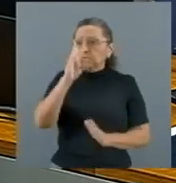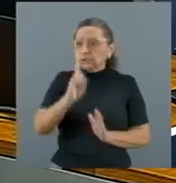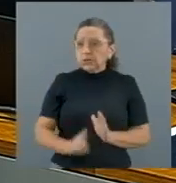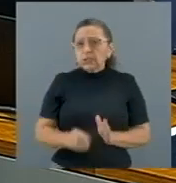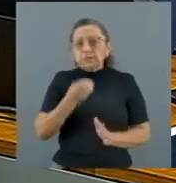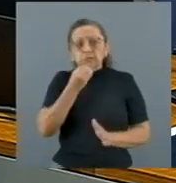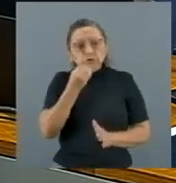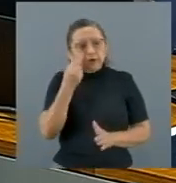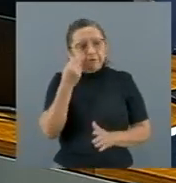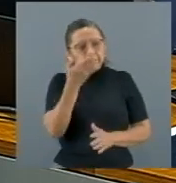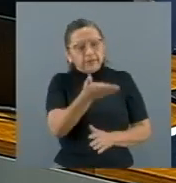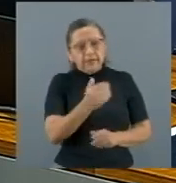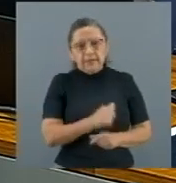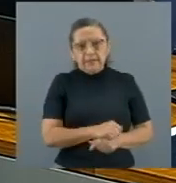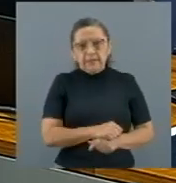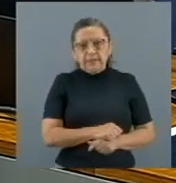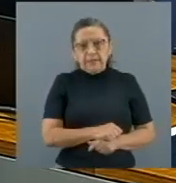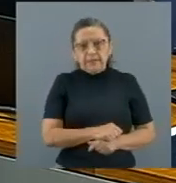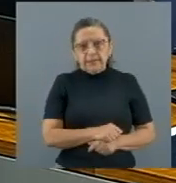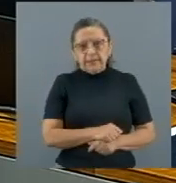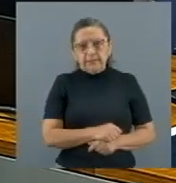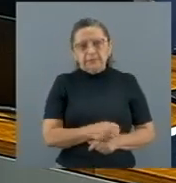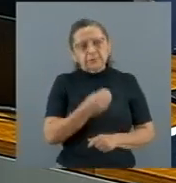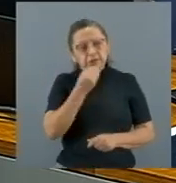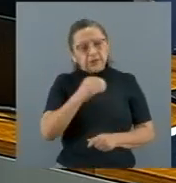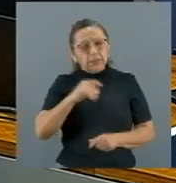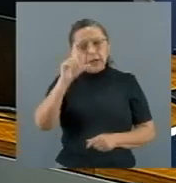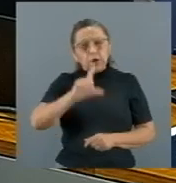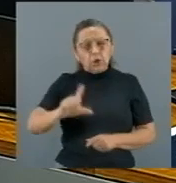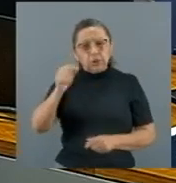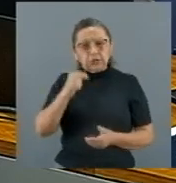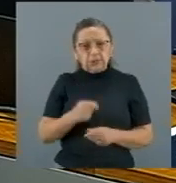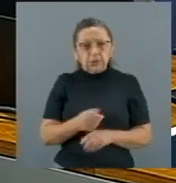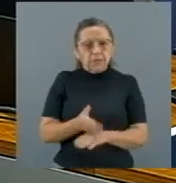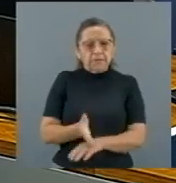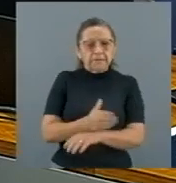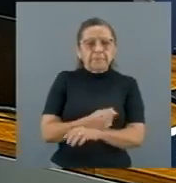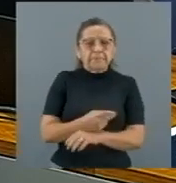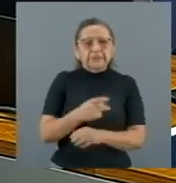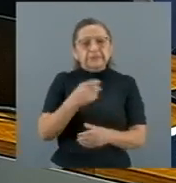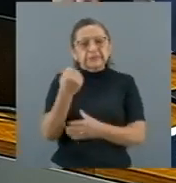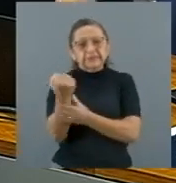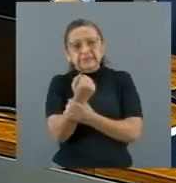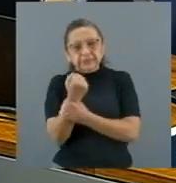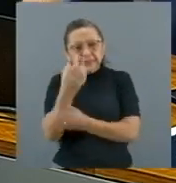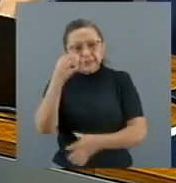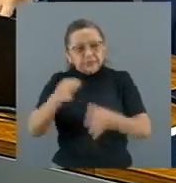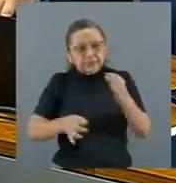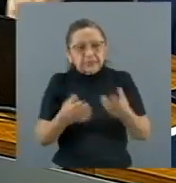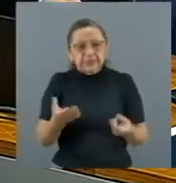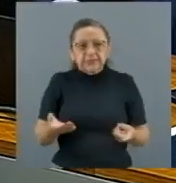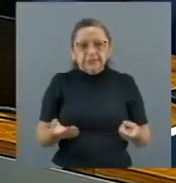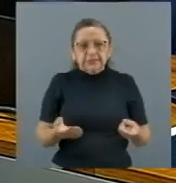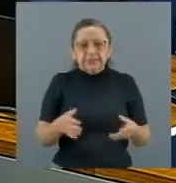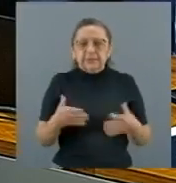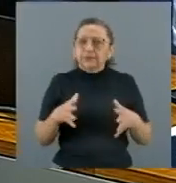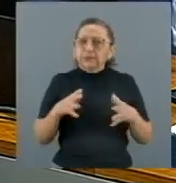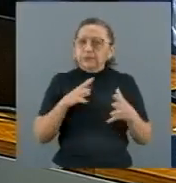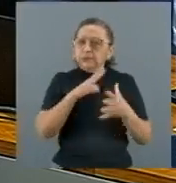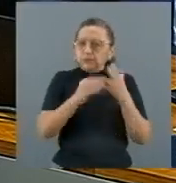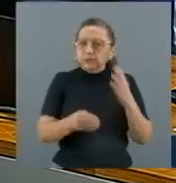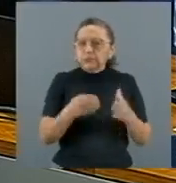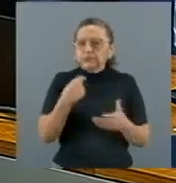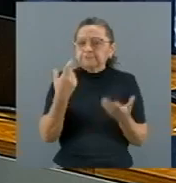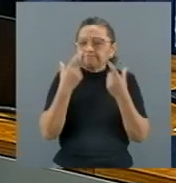ter, né, uma certa lógica, né, o que a gente chama de previsibilidade, segurança jurídica, né? Então, tudo isso nos